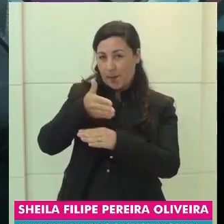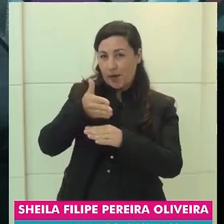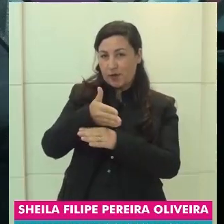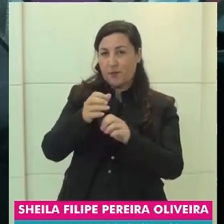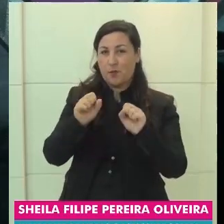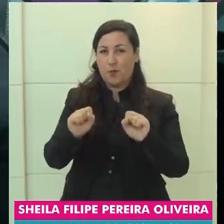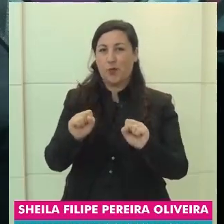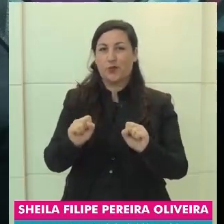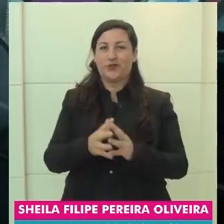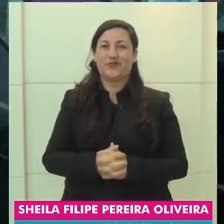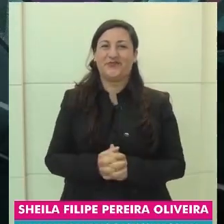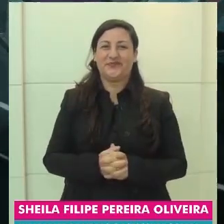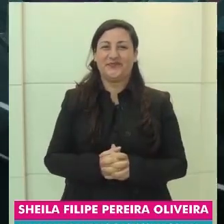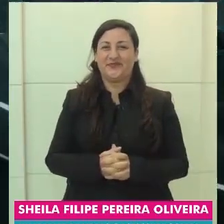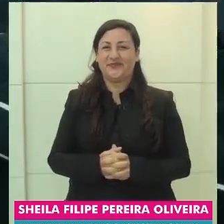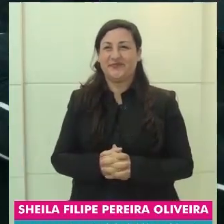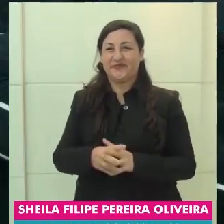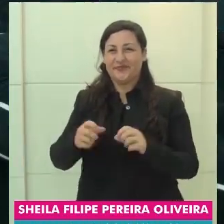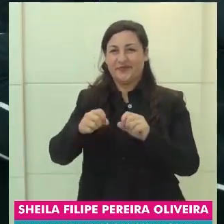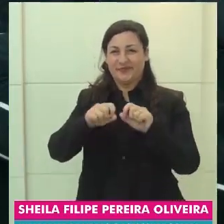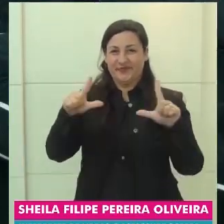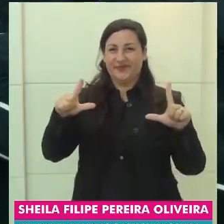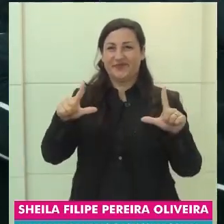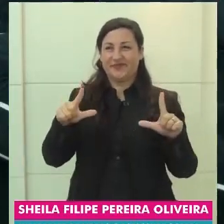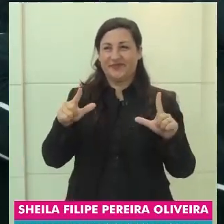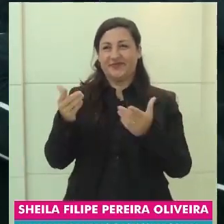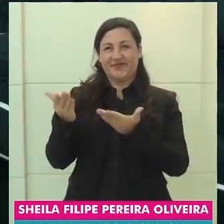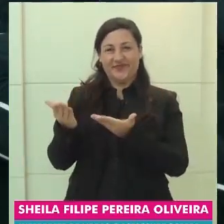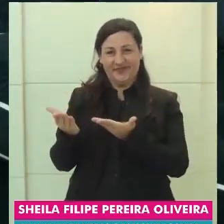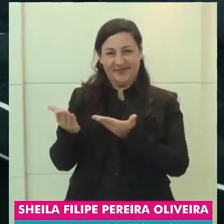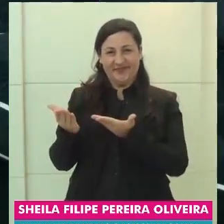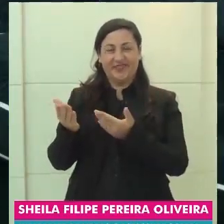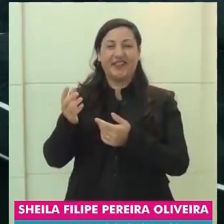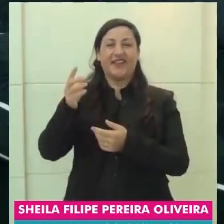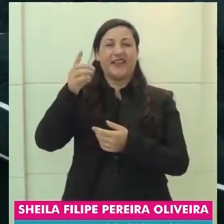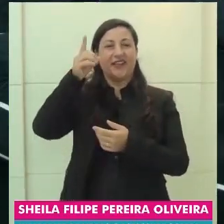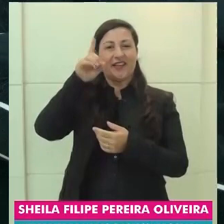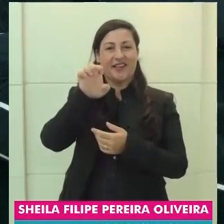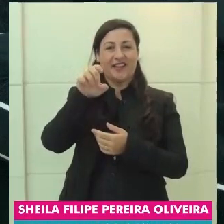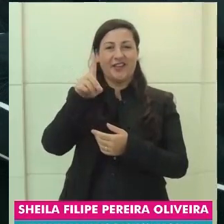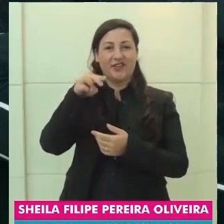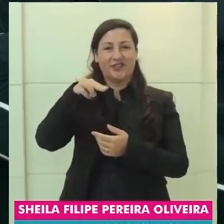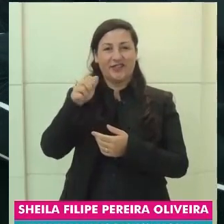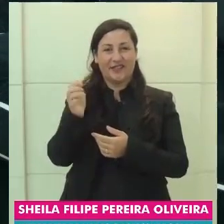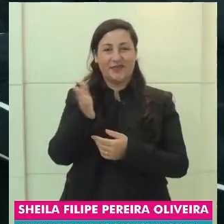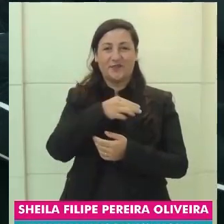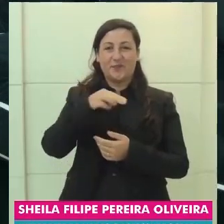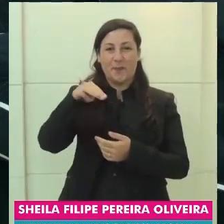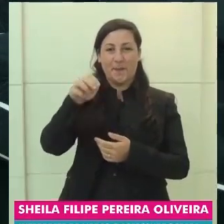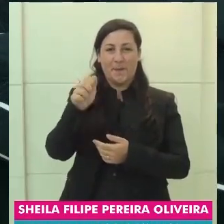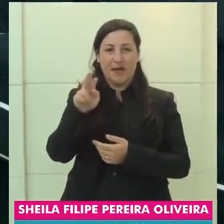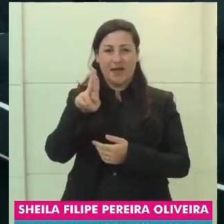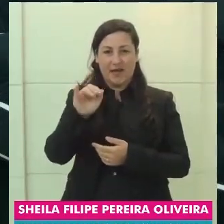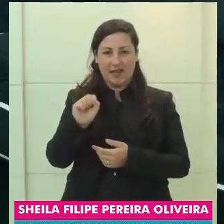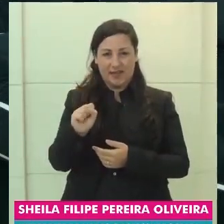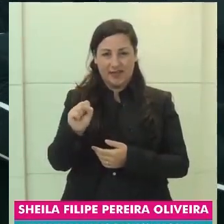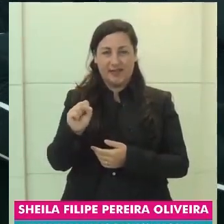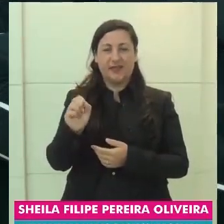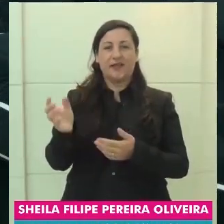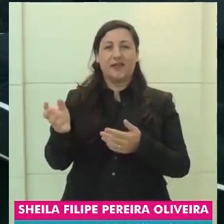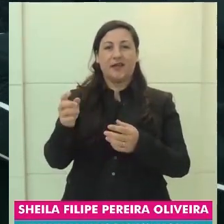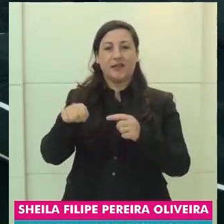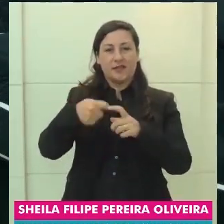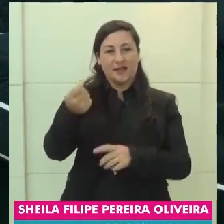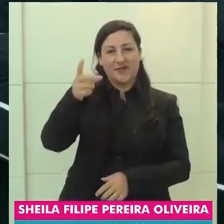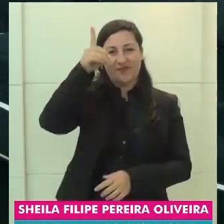Abre a câmera aí, Fabrício, que eu estou aqui com a Edna Maris Mota Fernandes, diretora